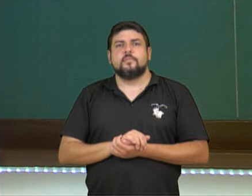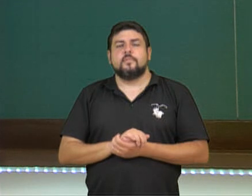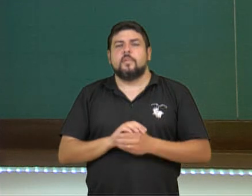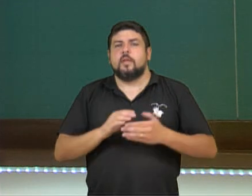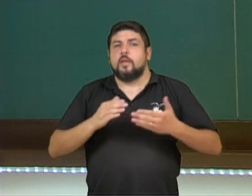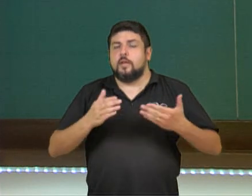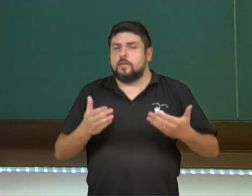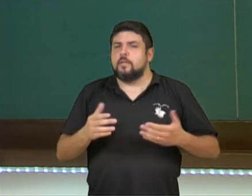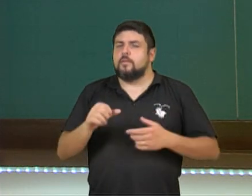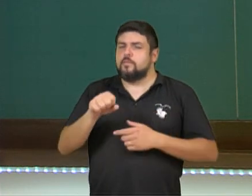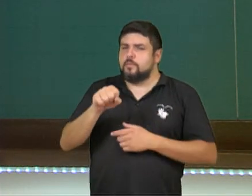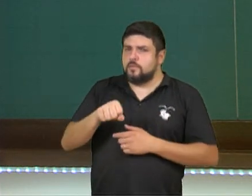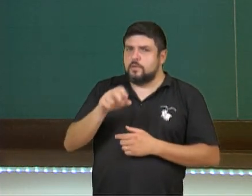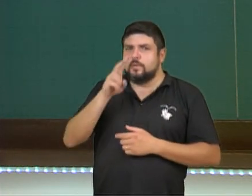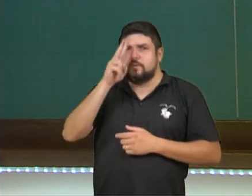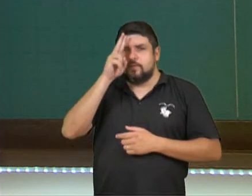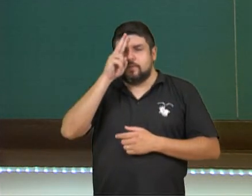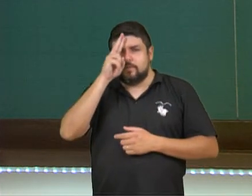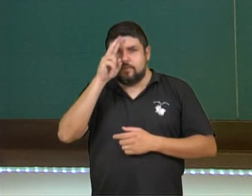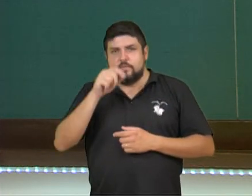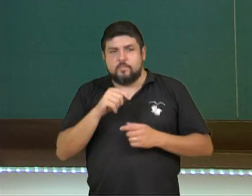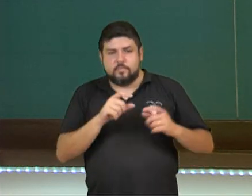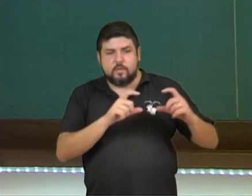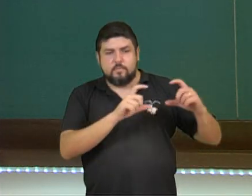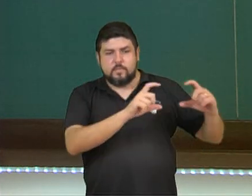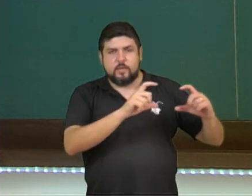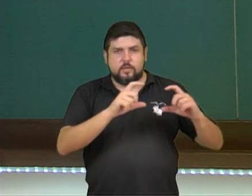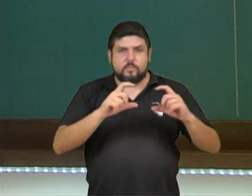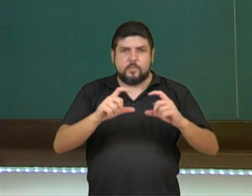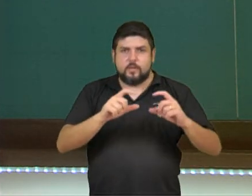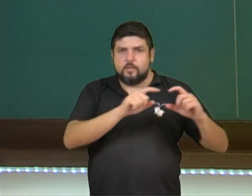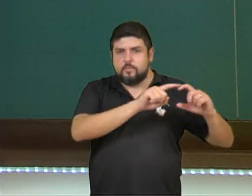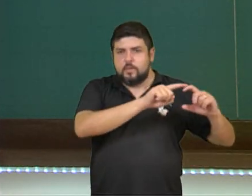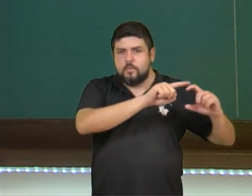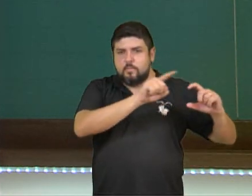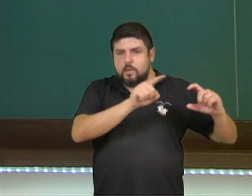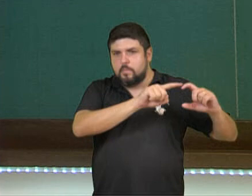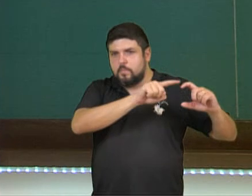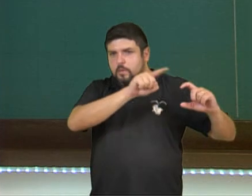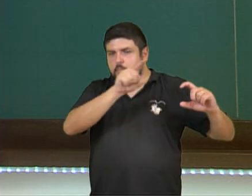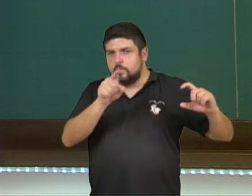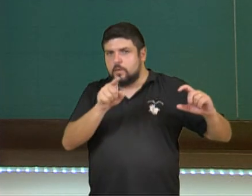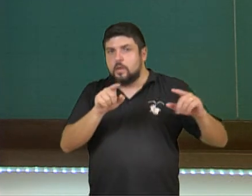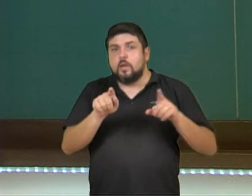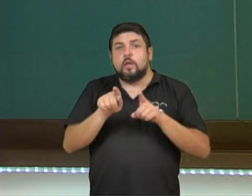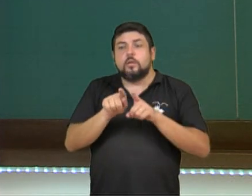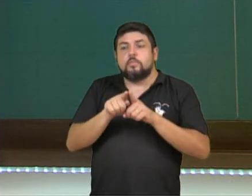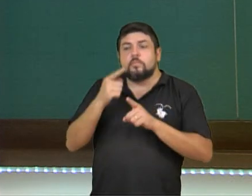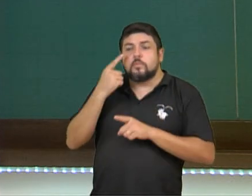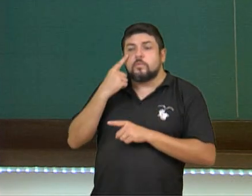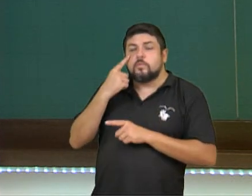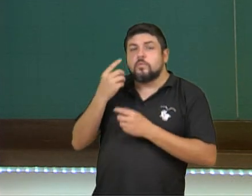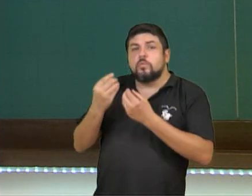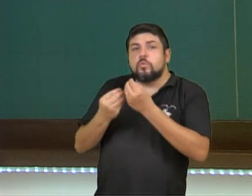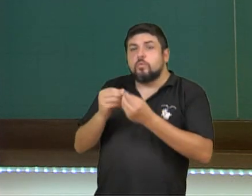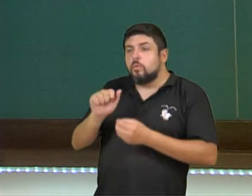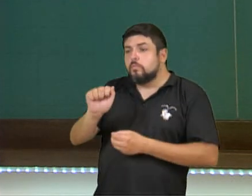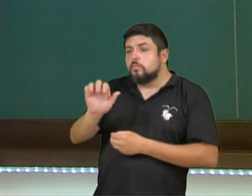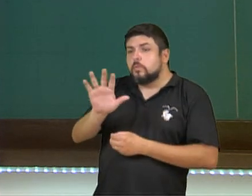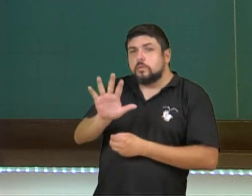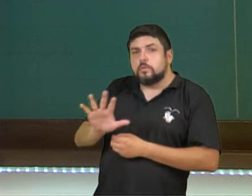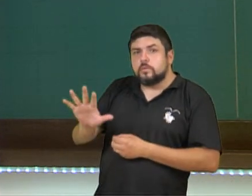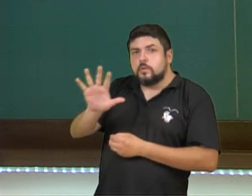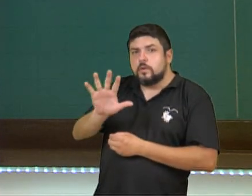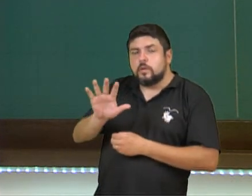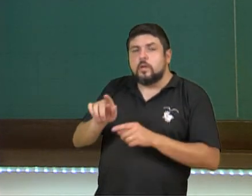relembrar a propriedade distributiva, precisamos dela, aplicar essa propriedade na área e ver o produto notável, ok? Quadrado